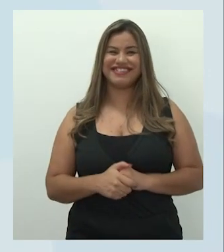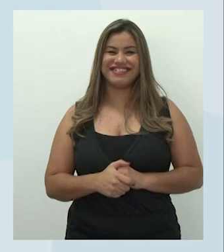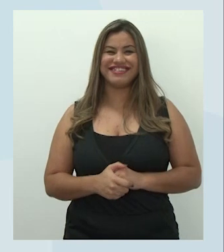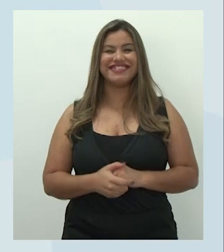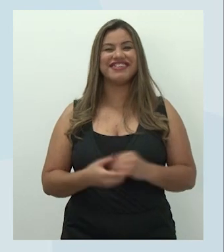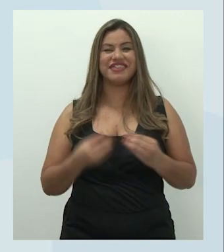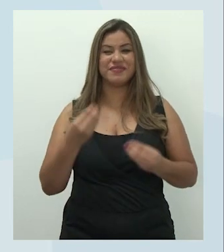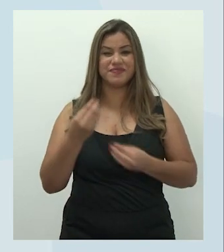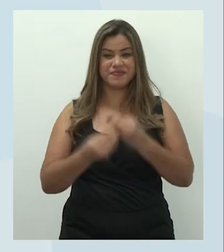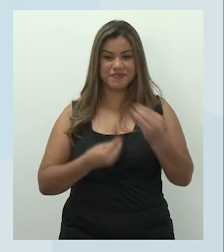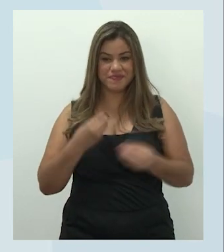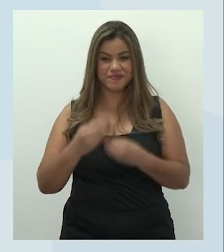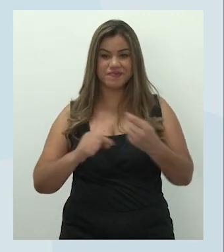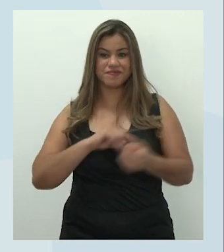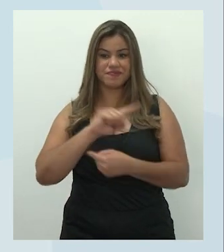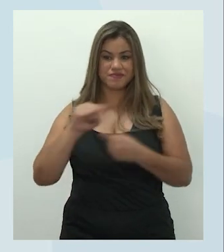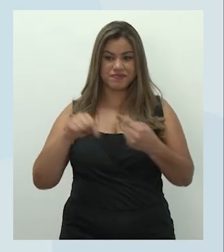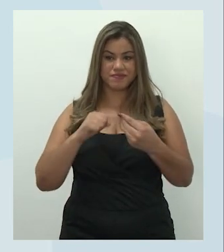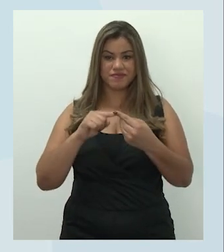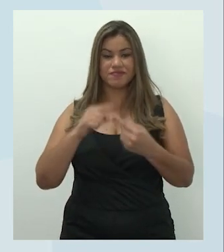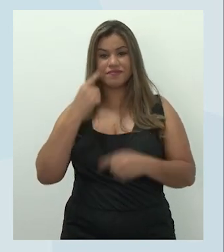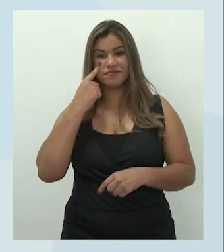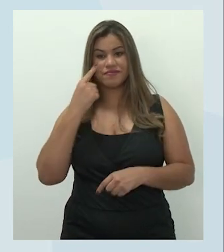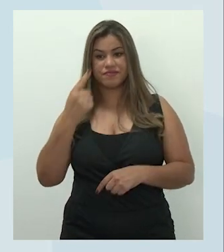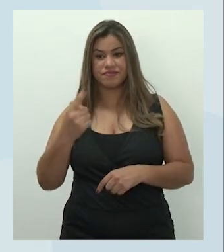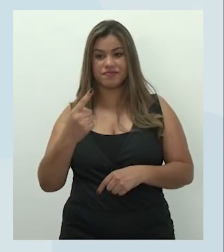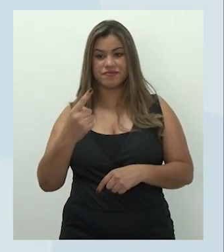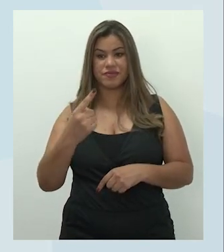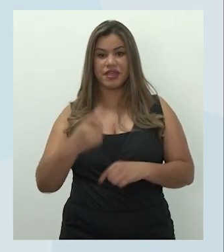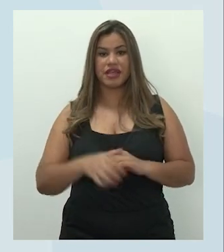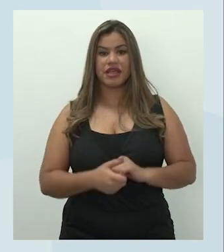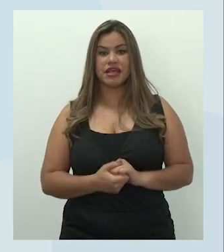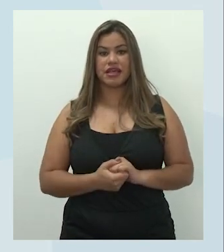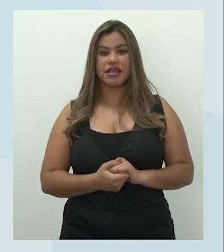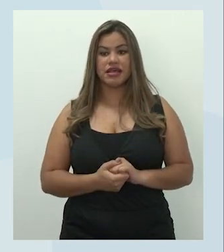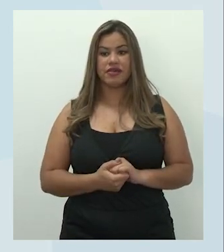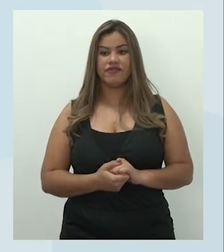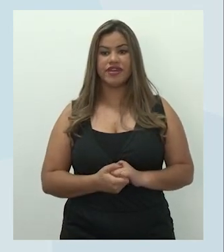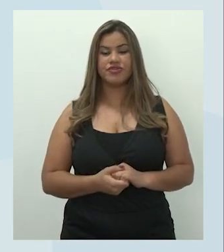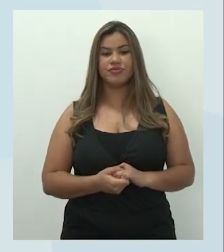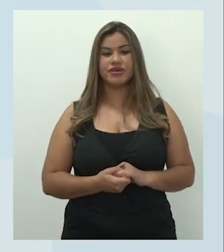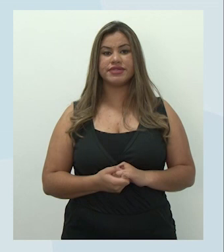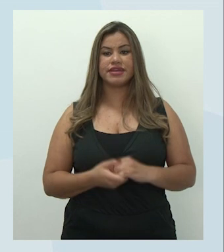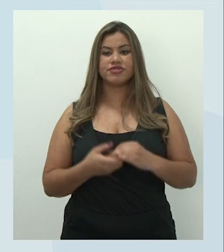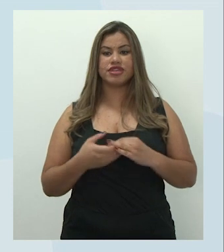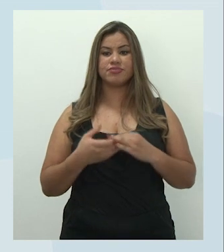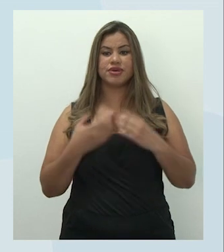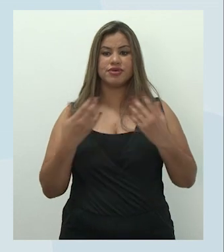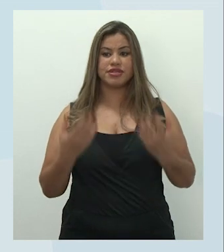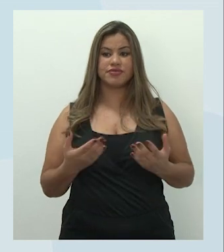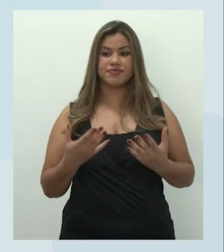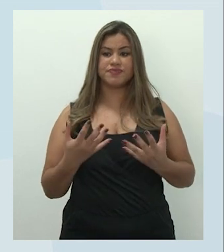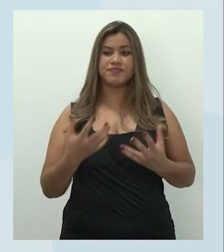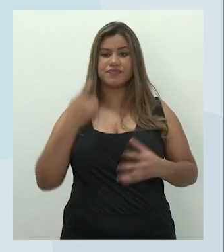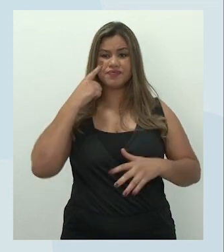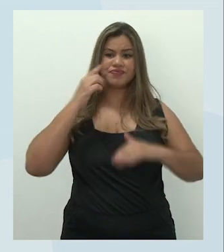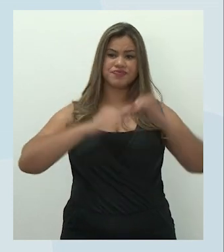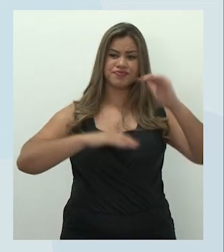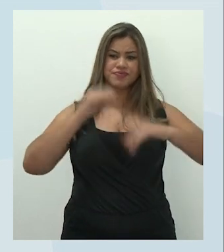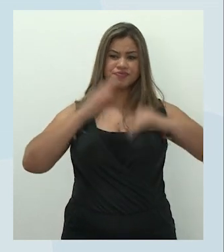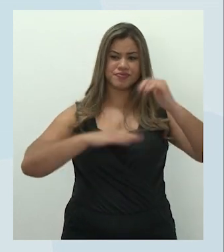à unidade temática da álgebra, uma vez que a intencionalidade pedagógica agora é